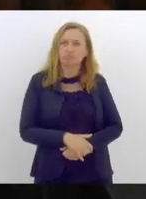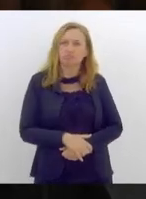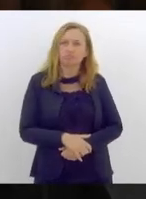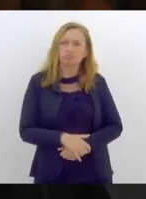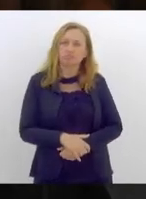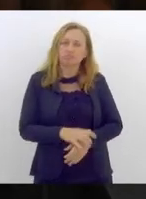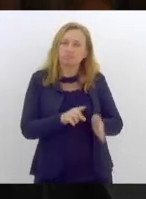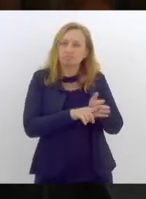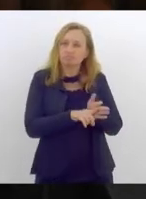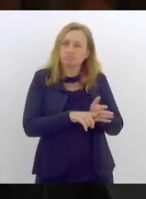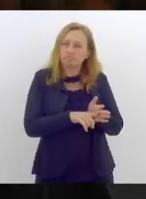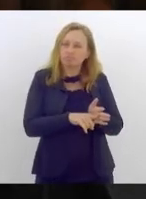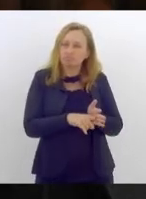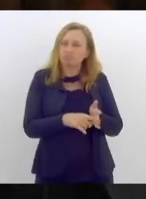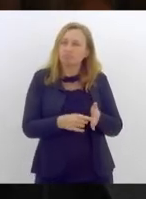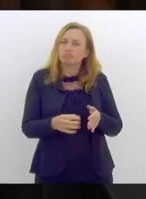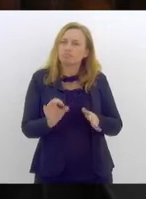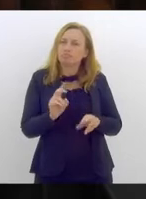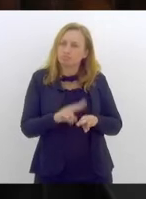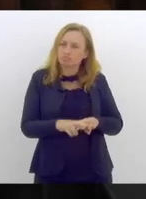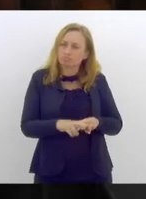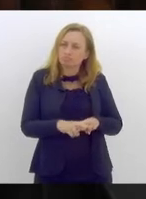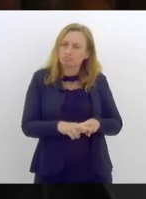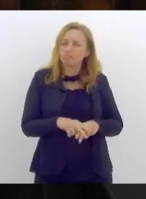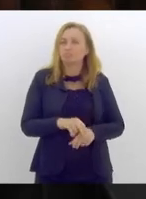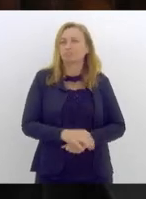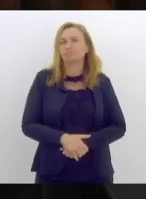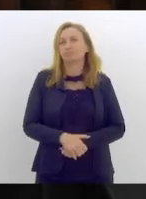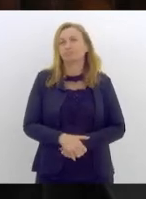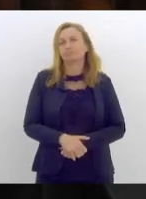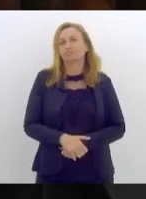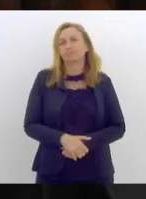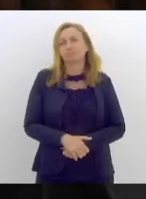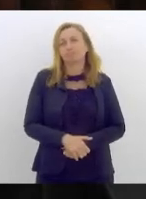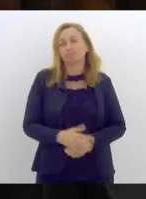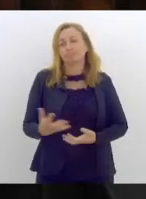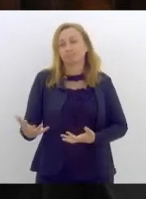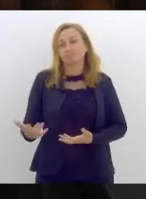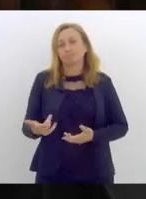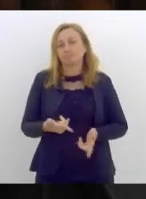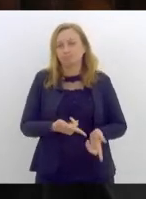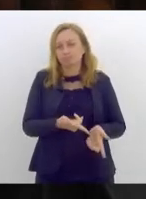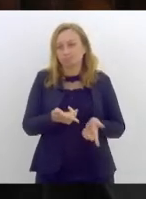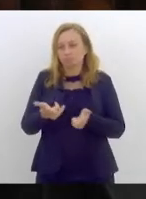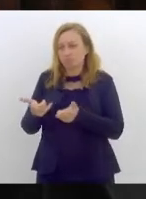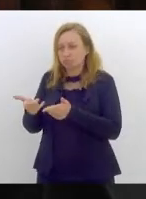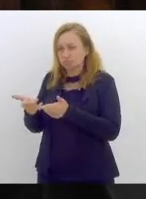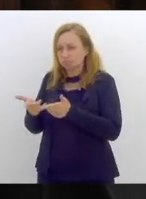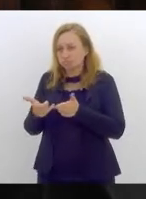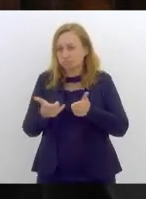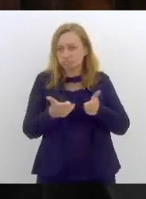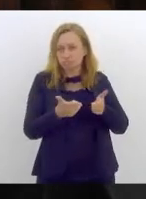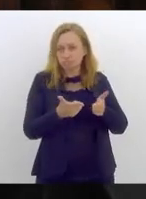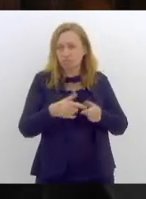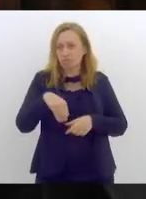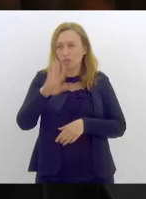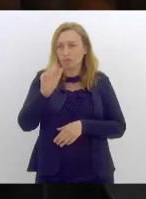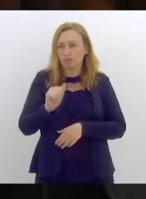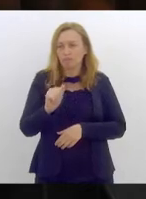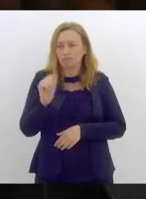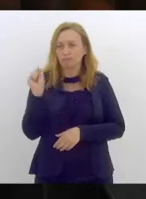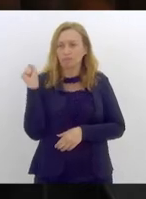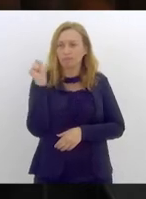uma busca e apreensão e uma prisão é recebido a granada e a bala